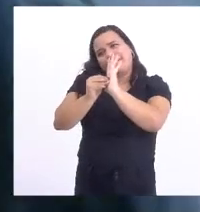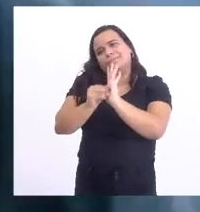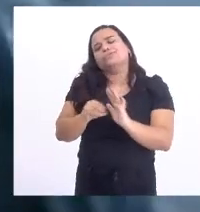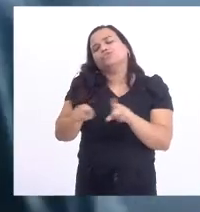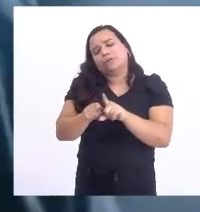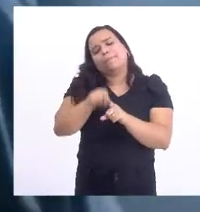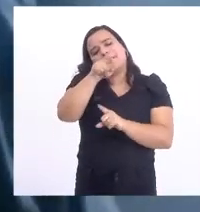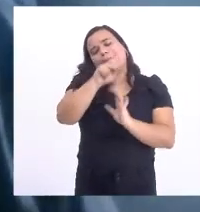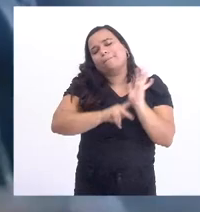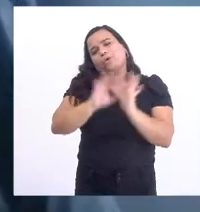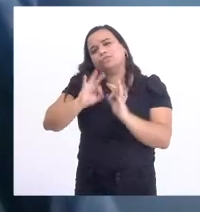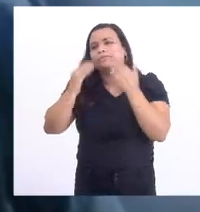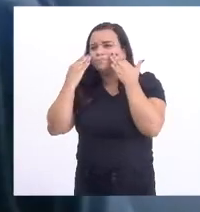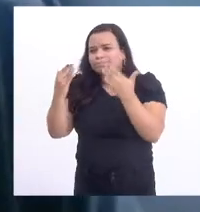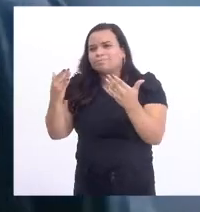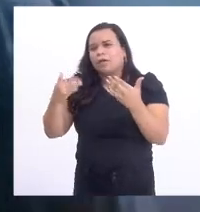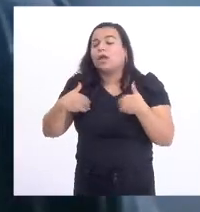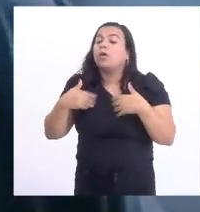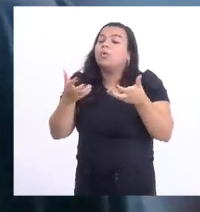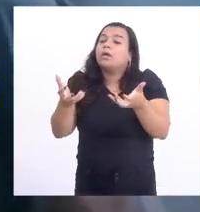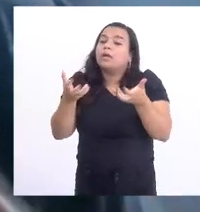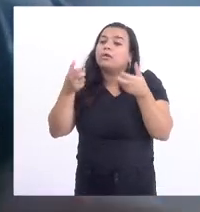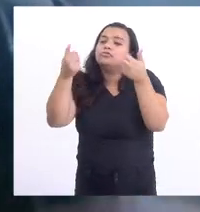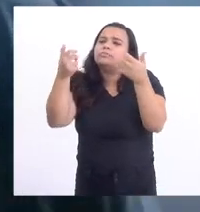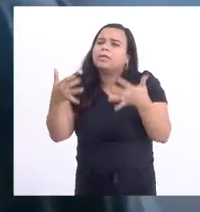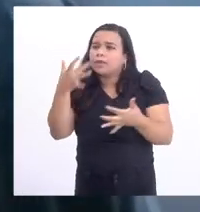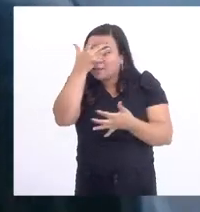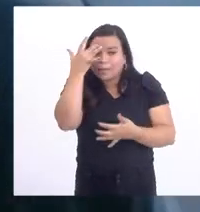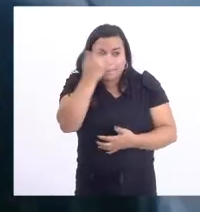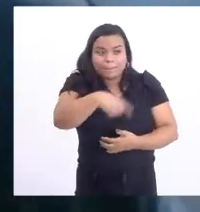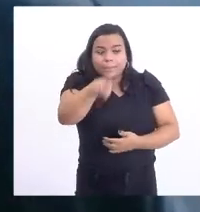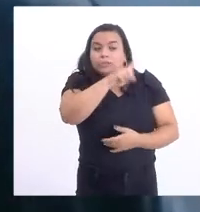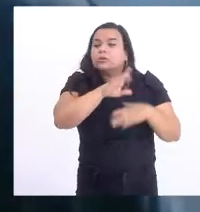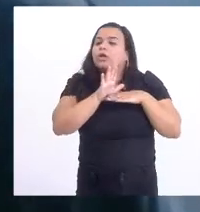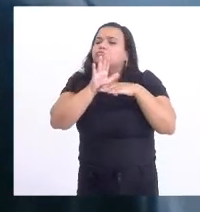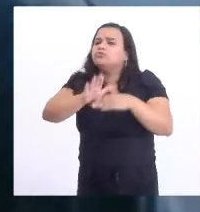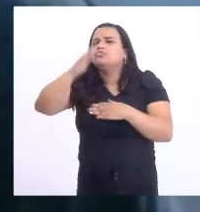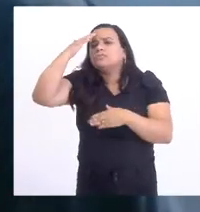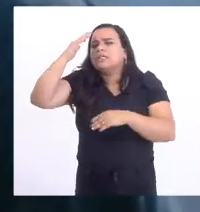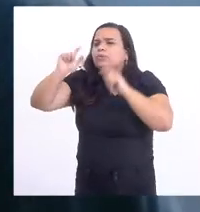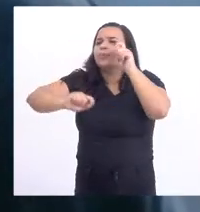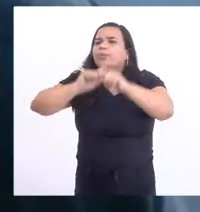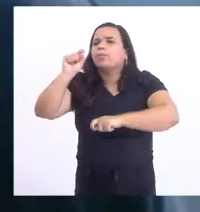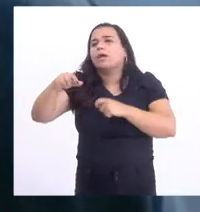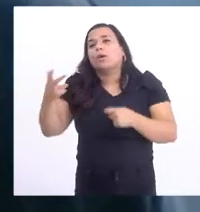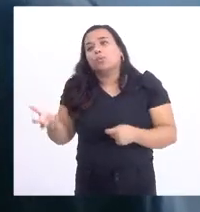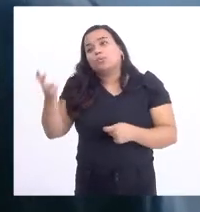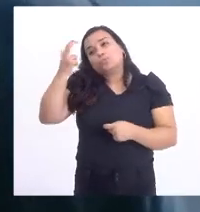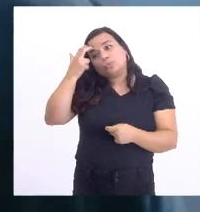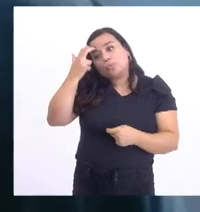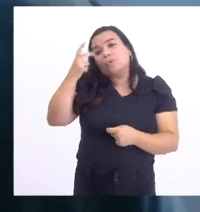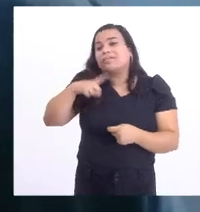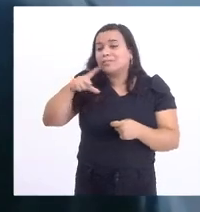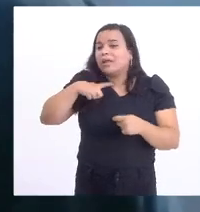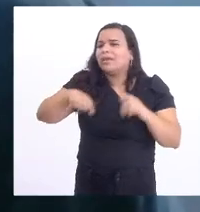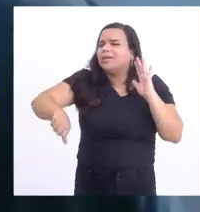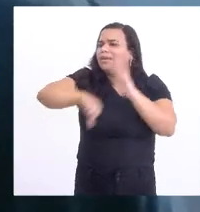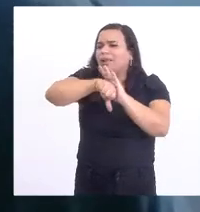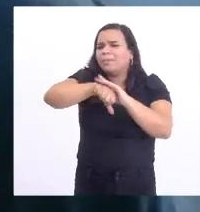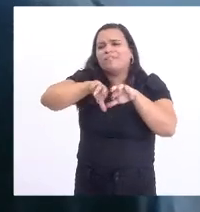para explicar às pessoas algo importante. Nesse momento, a cultura é criminalizada no Brasil.